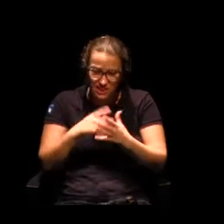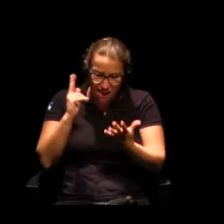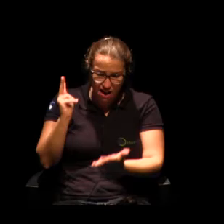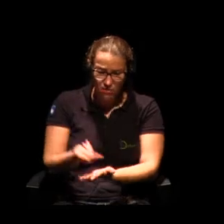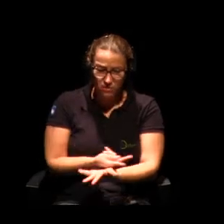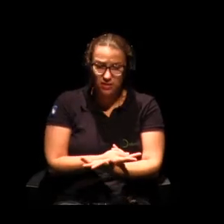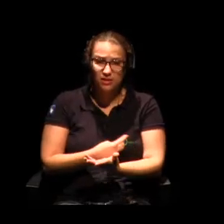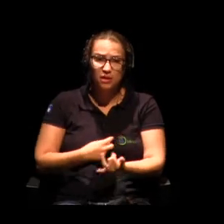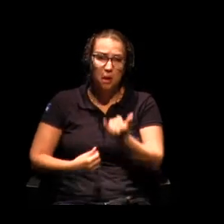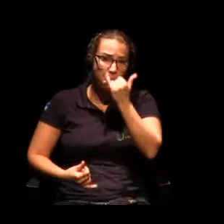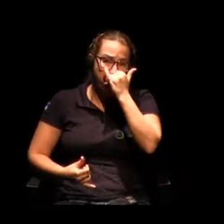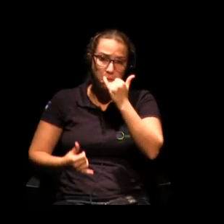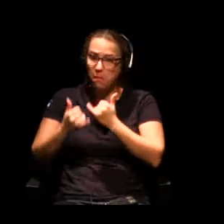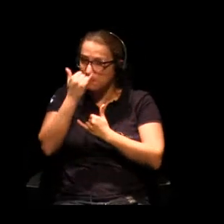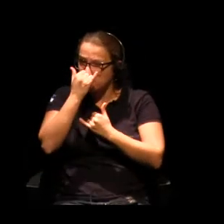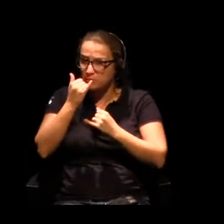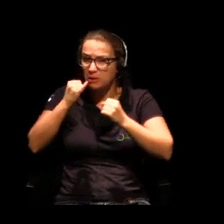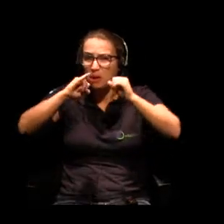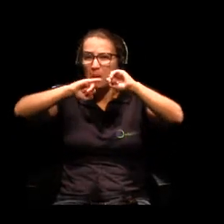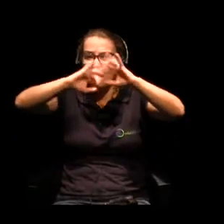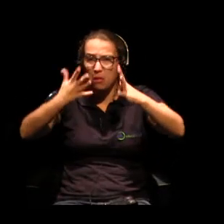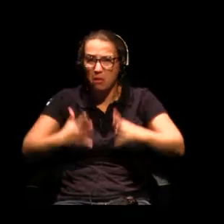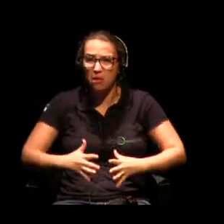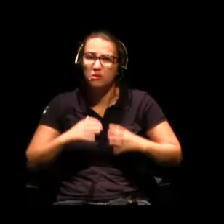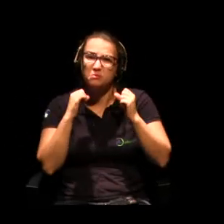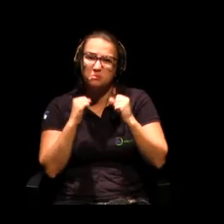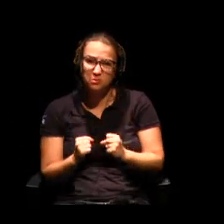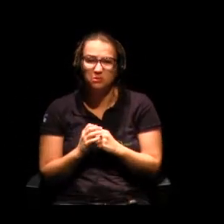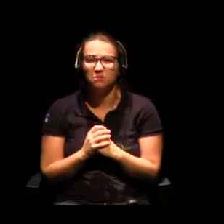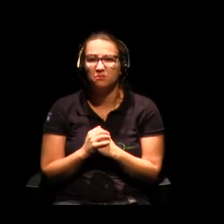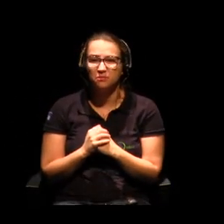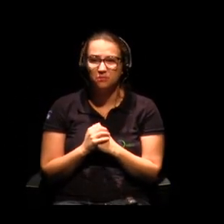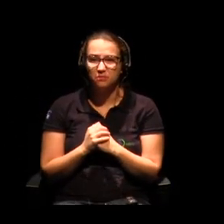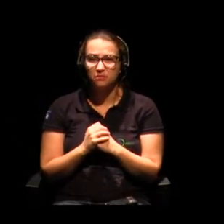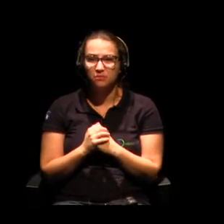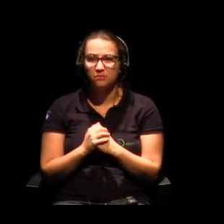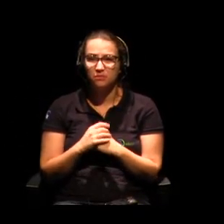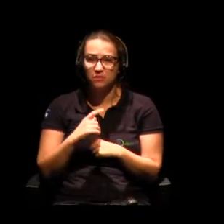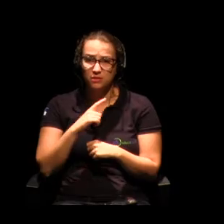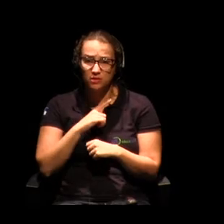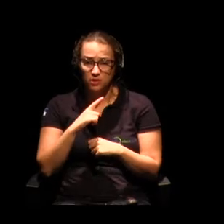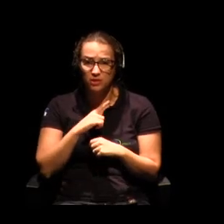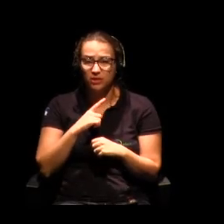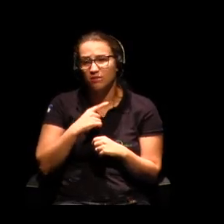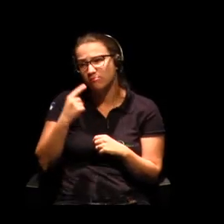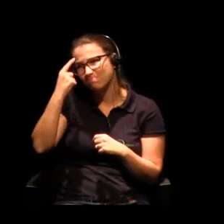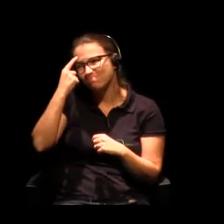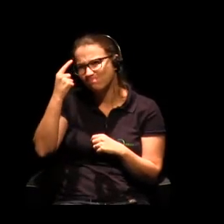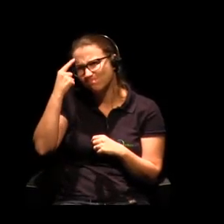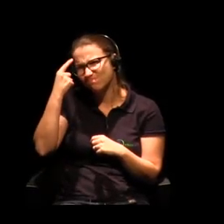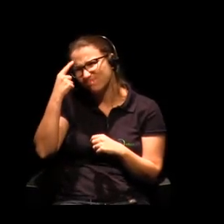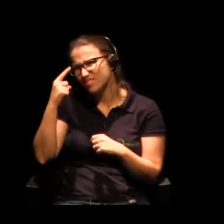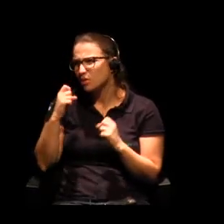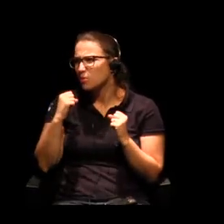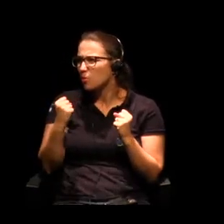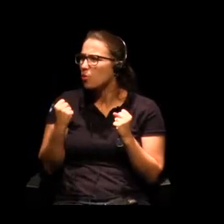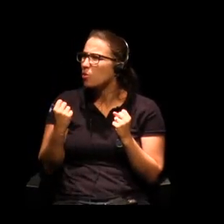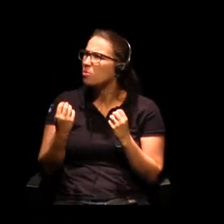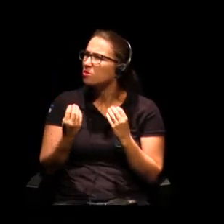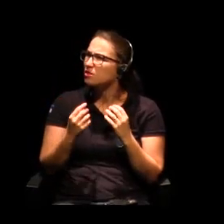sistemas aquáticos, e quando eles falham, nós temos esses desastres naturais. Eu tinha